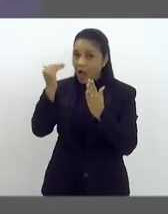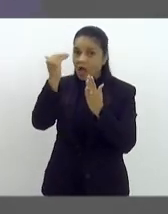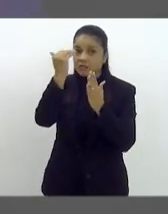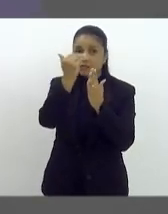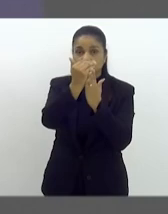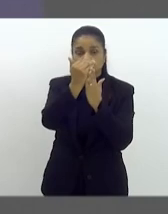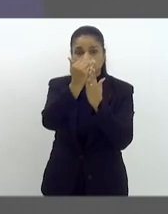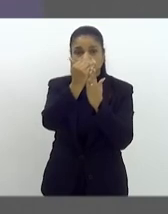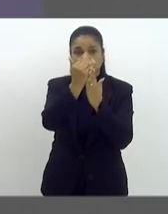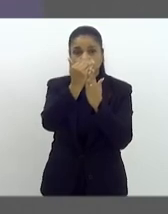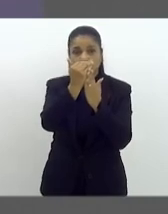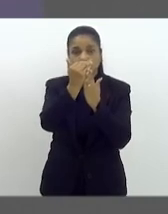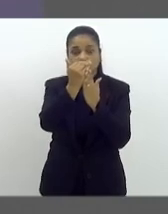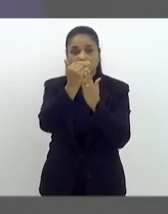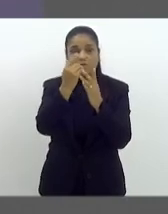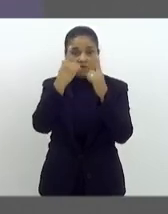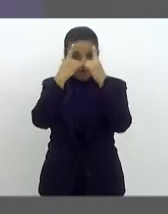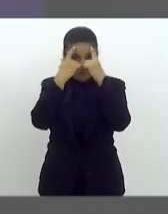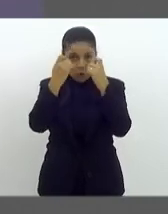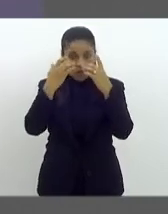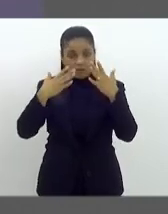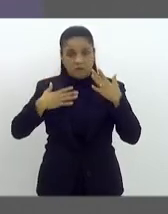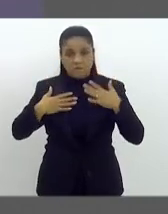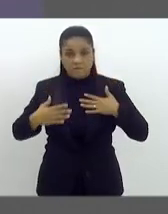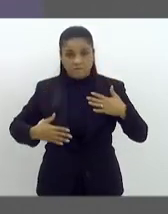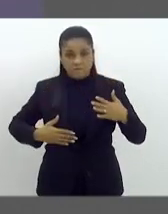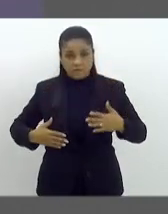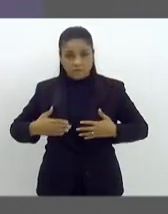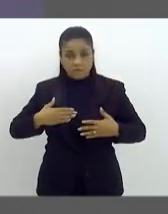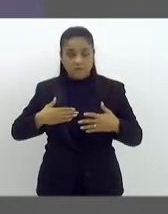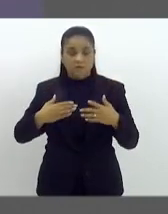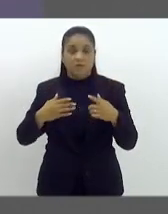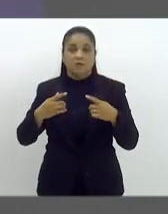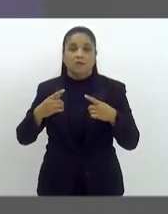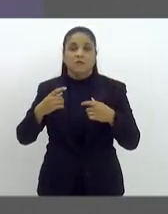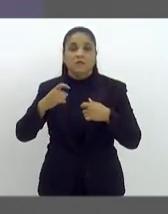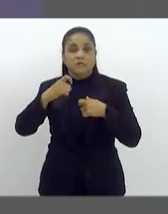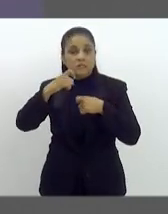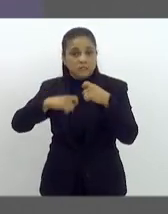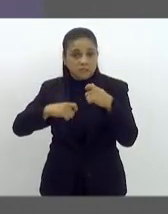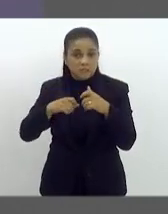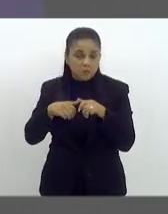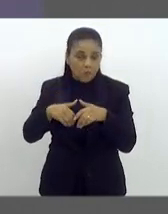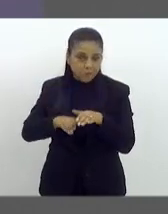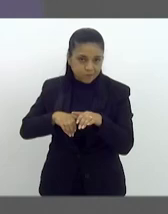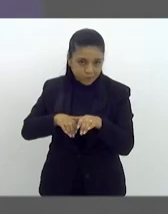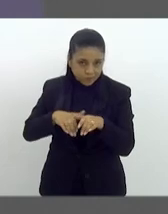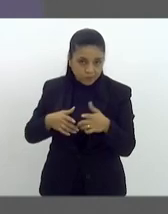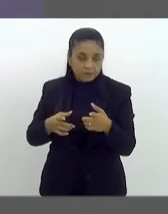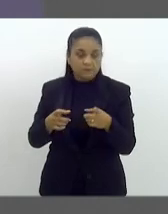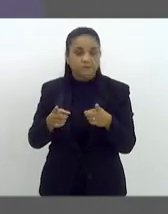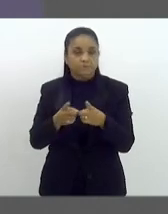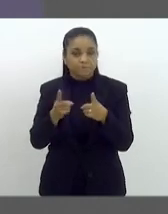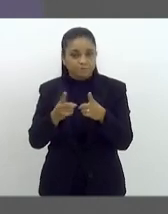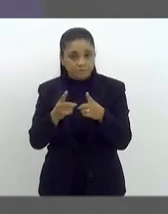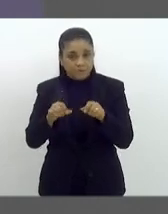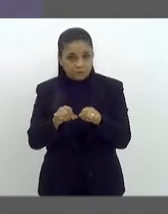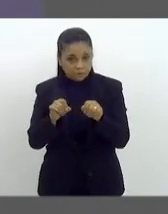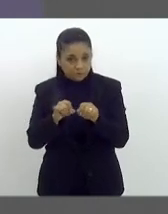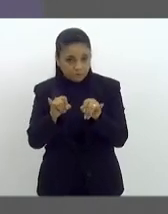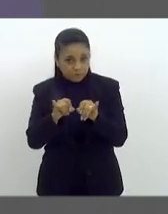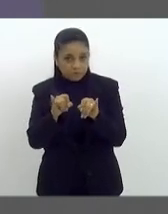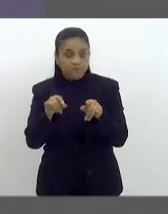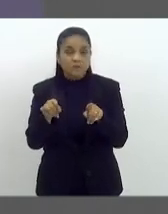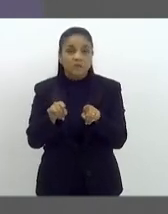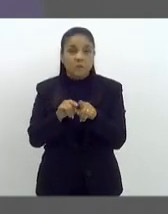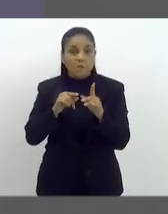de vítimas de violência física e de violência sexual o que mostra né Não somente que tenha havido